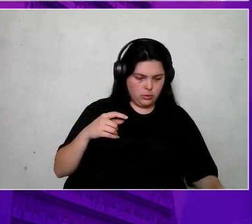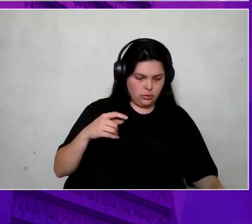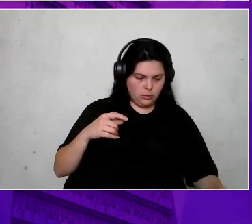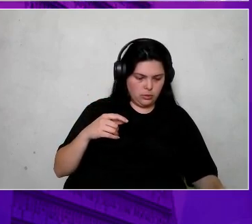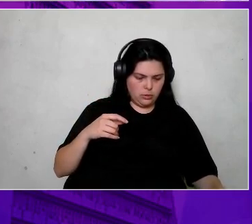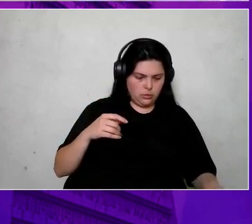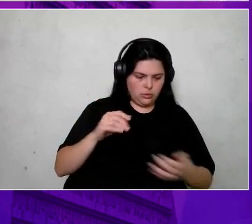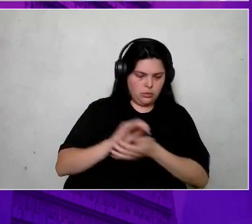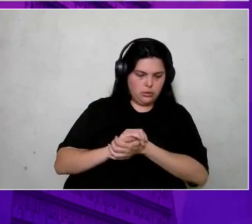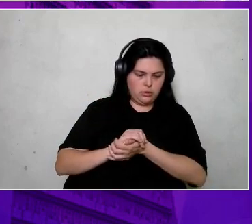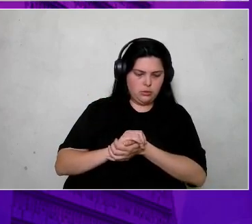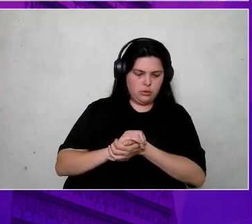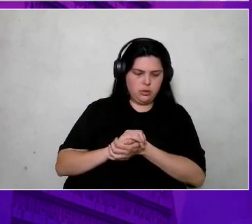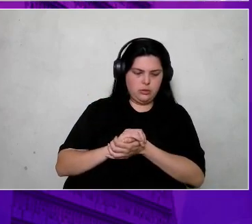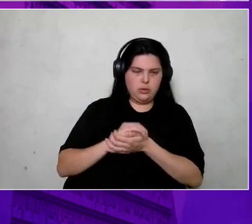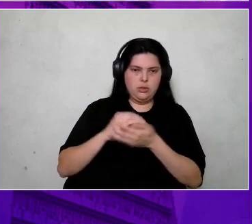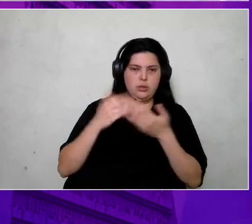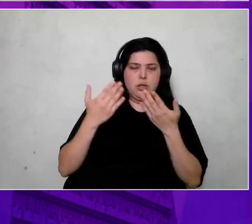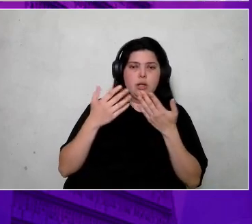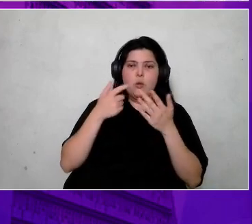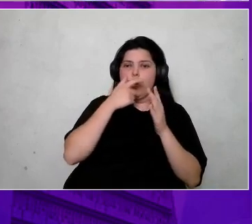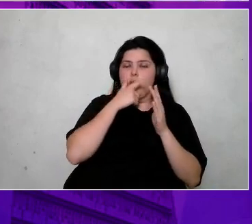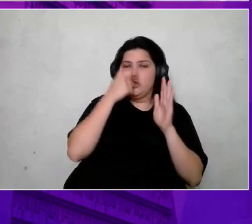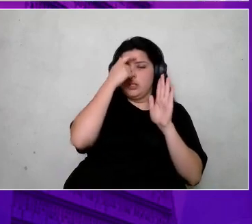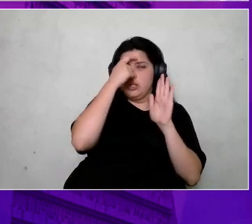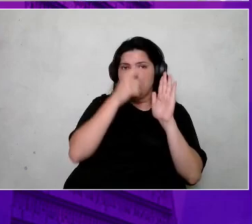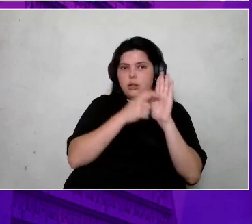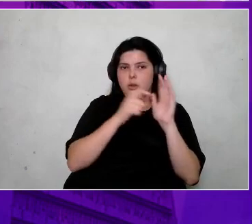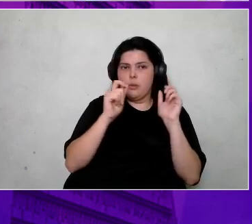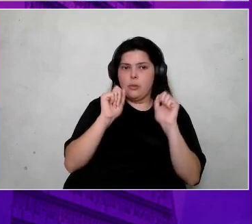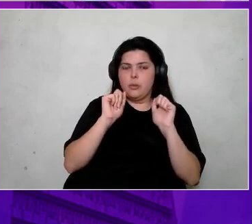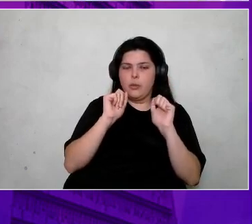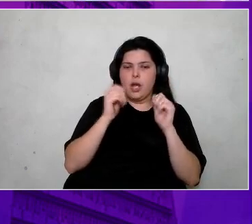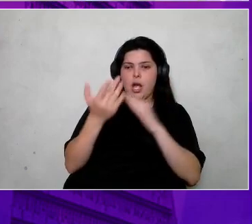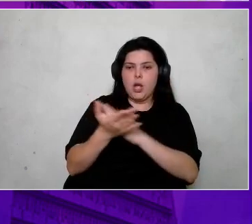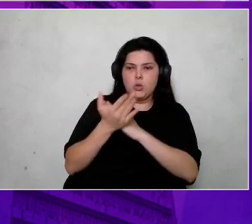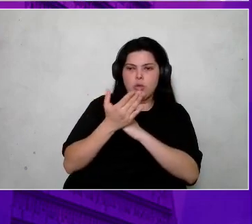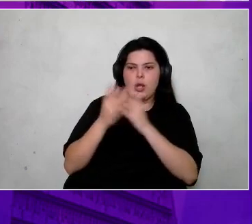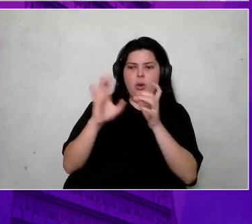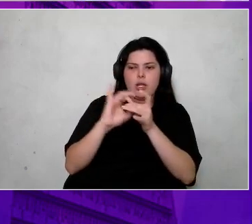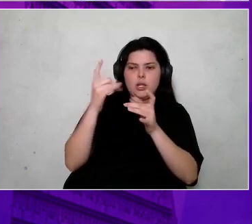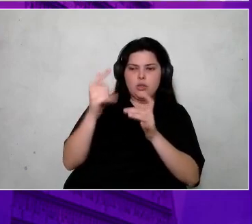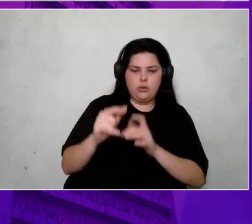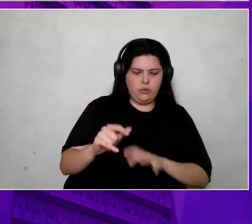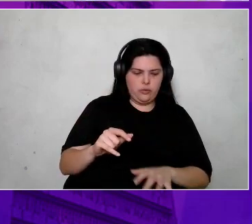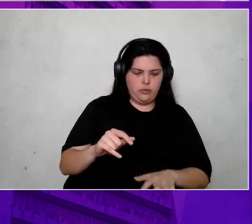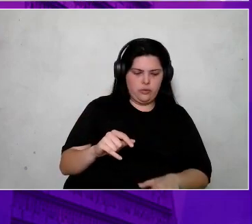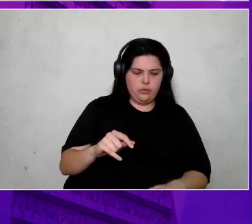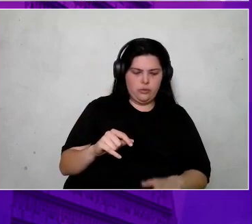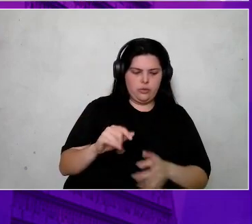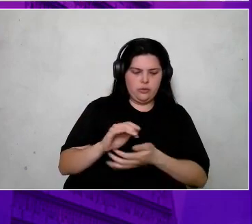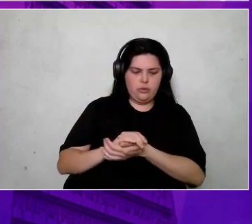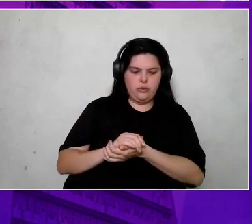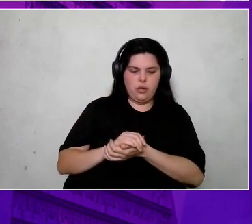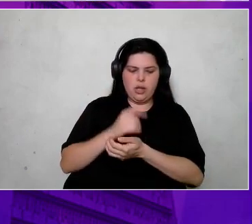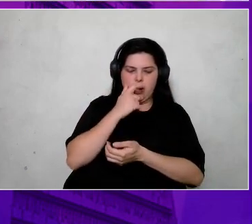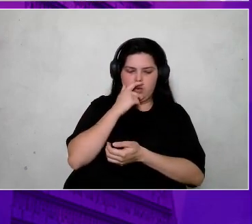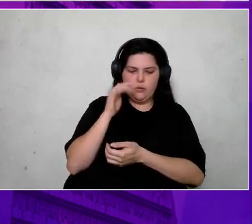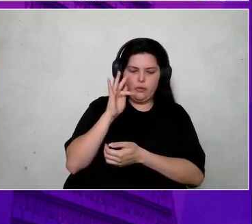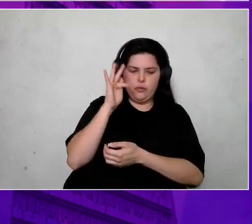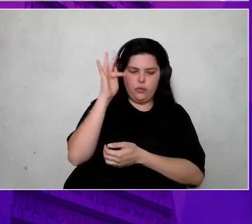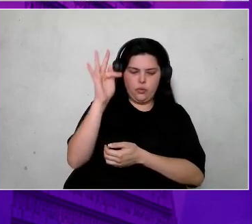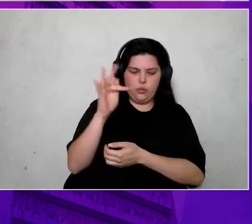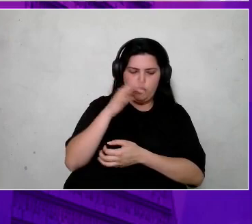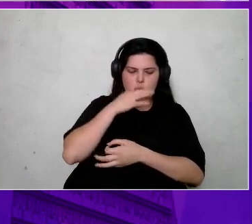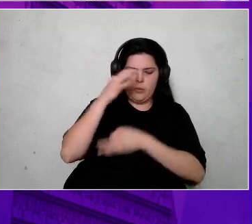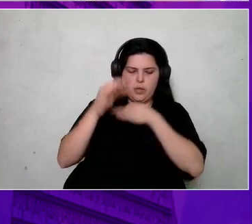acho que a AI vai nos ajudar muito a nos reconectar, mas eu vejo que o futuro, a minha visão do futuro é que o